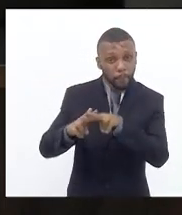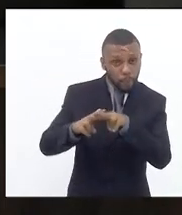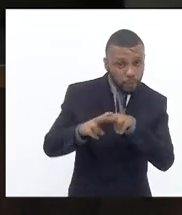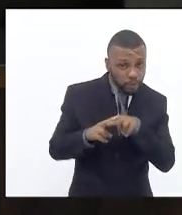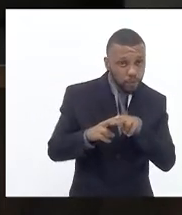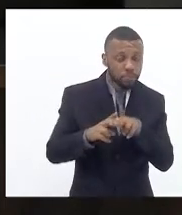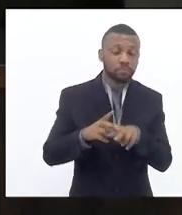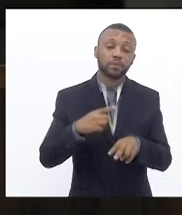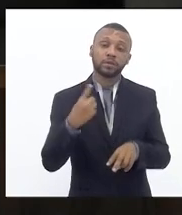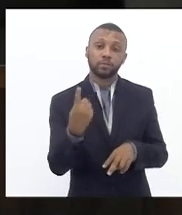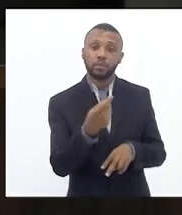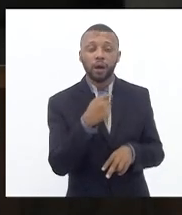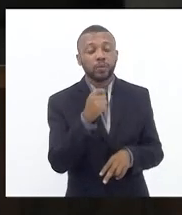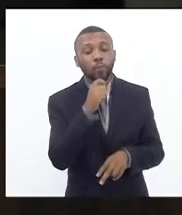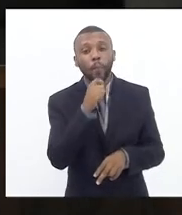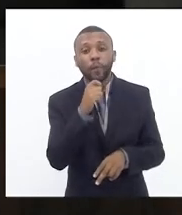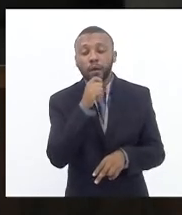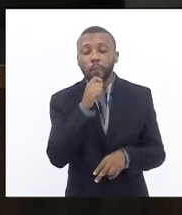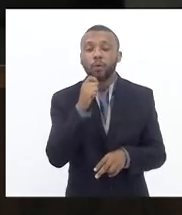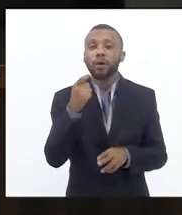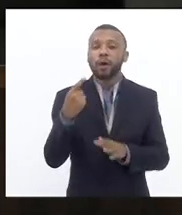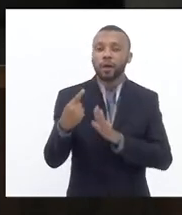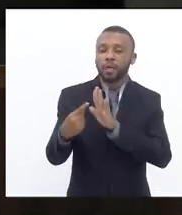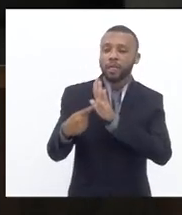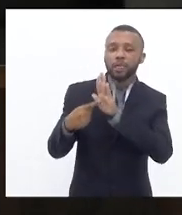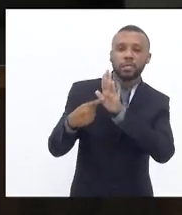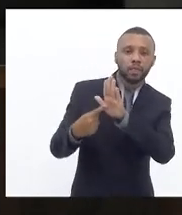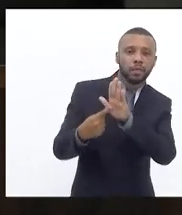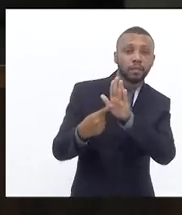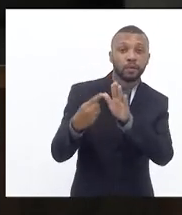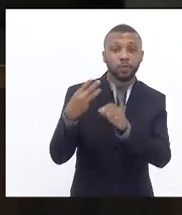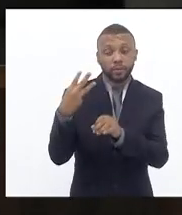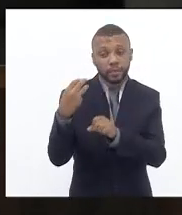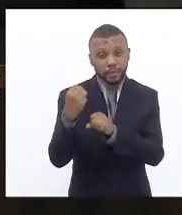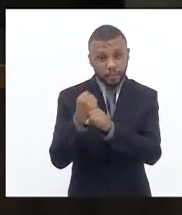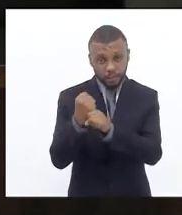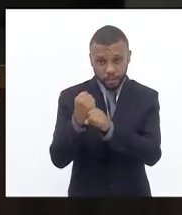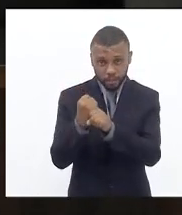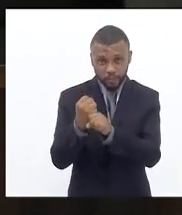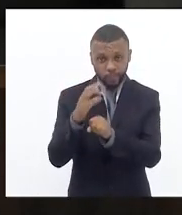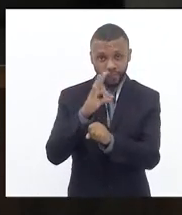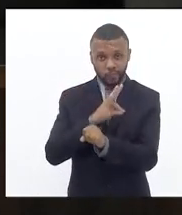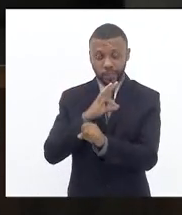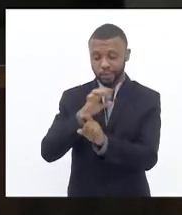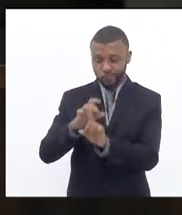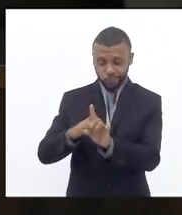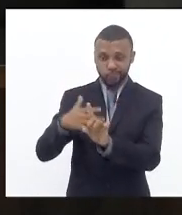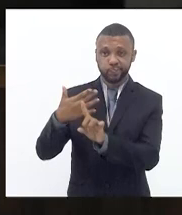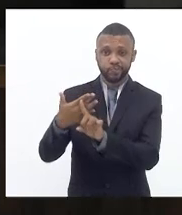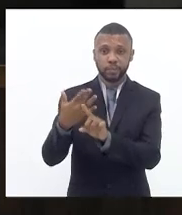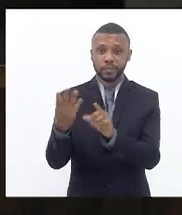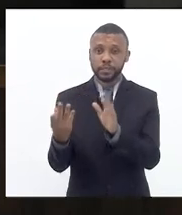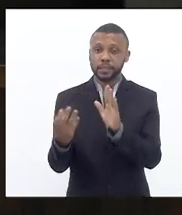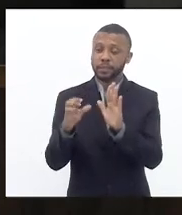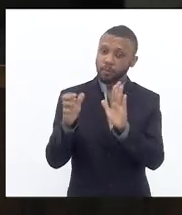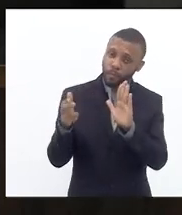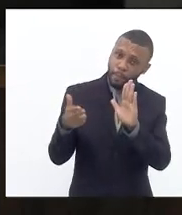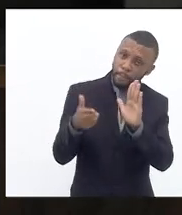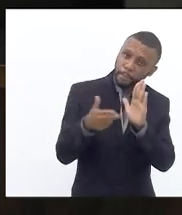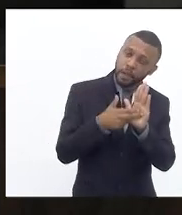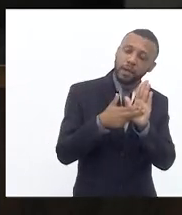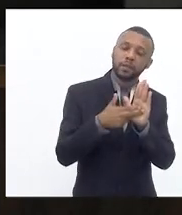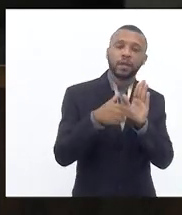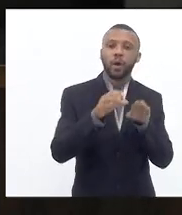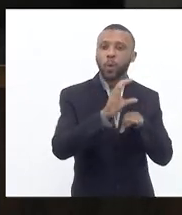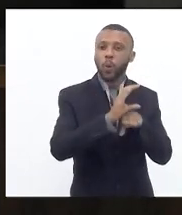é que nós não estamos submetendo o triénio numa numa emenda condicional ensino peles e